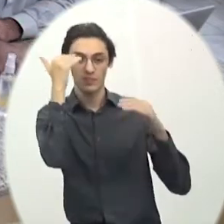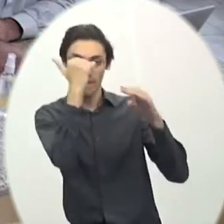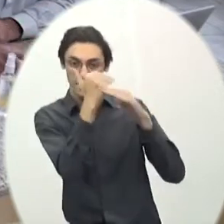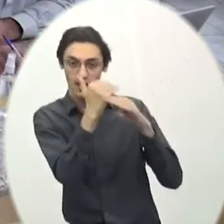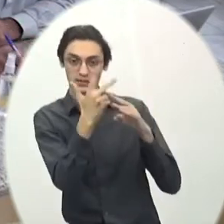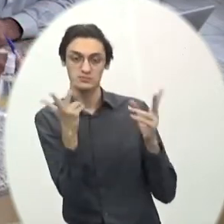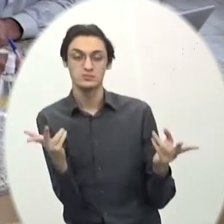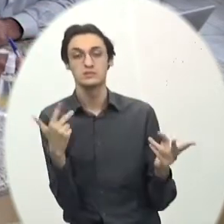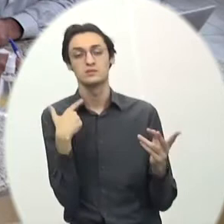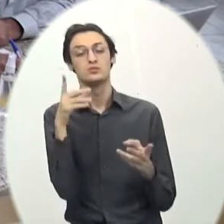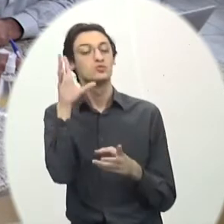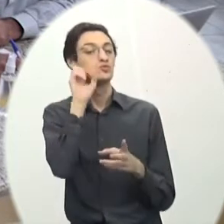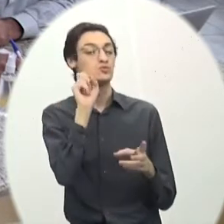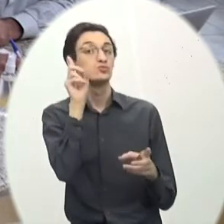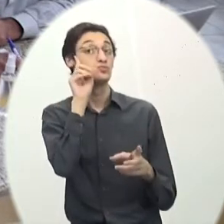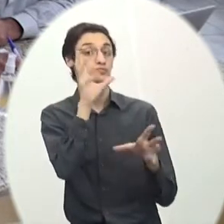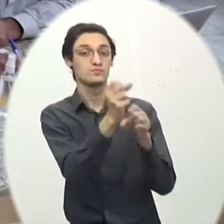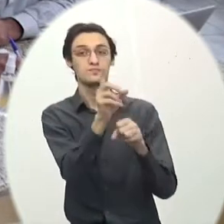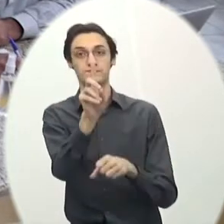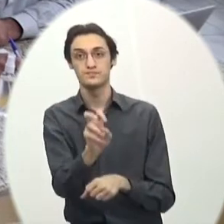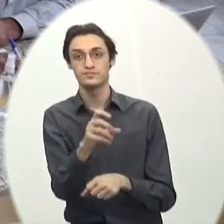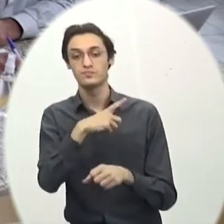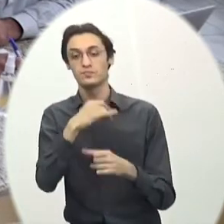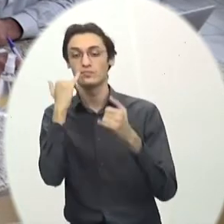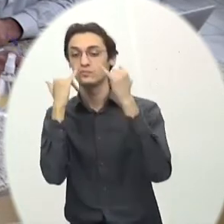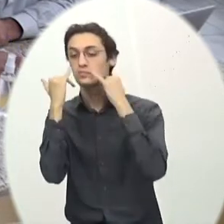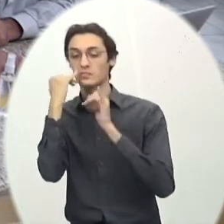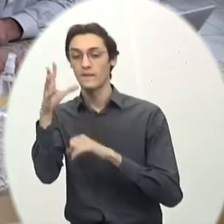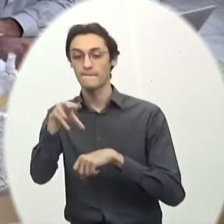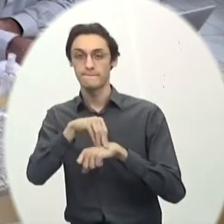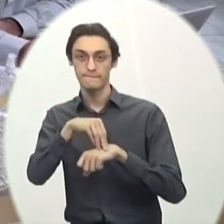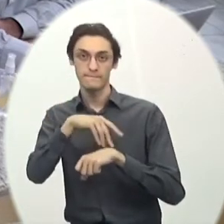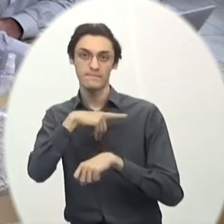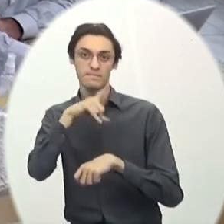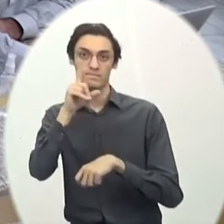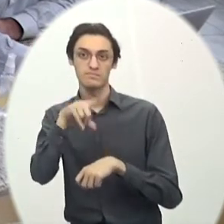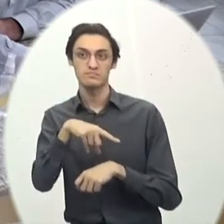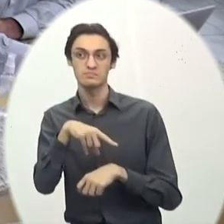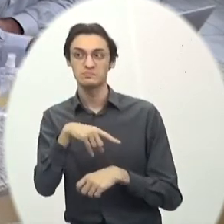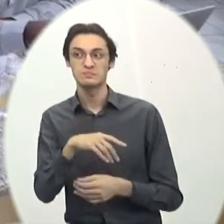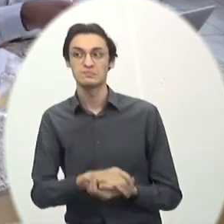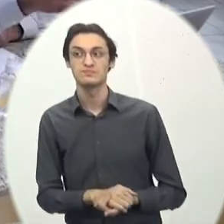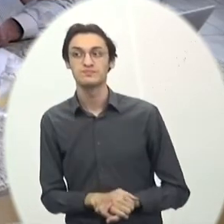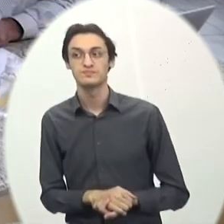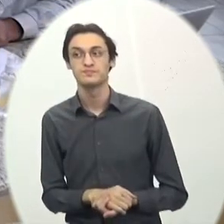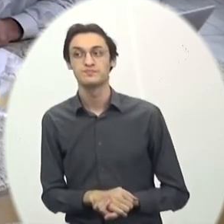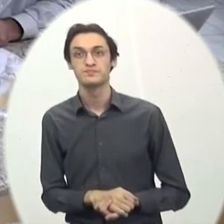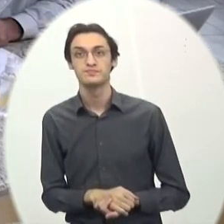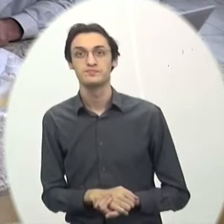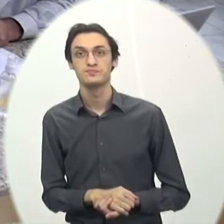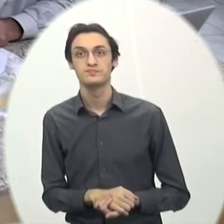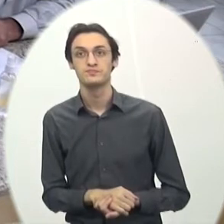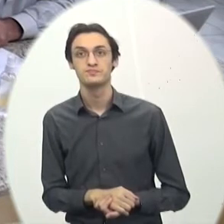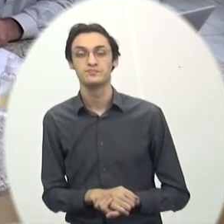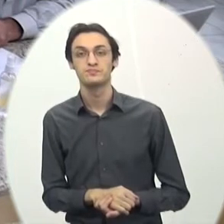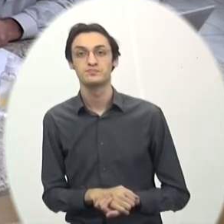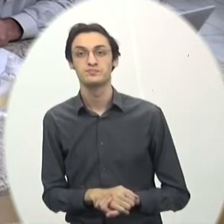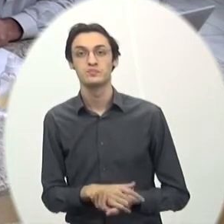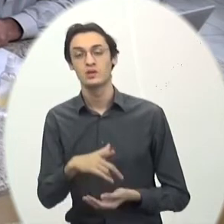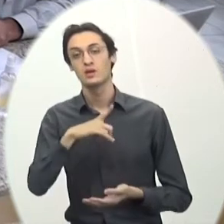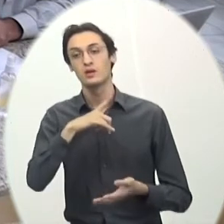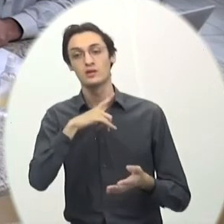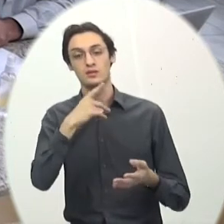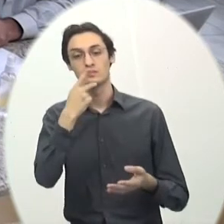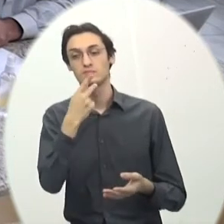dias, a informação que nós tivemos aqui, que o proprietário Vanderlei, ele contratou